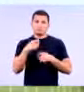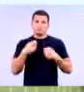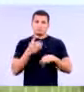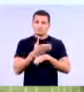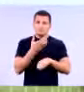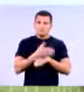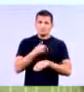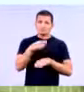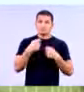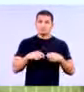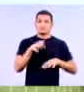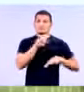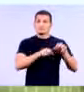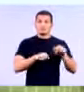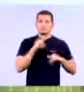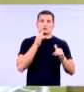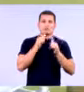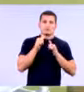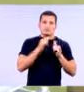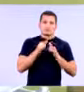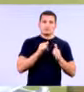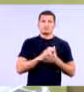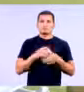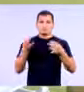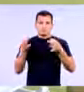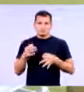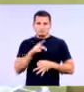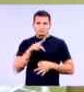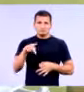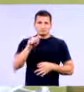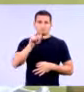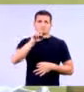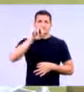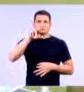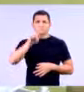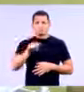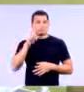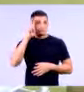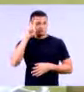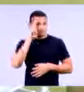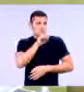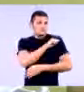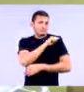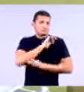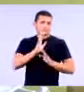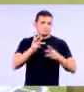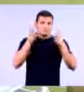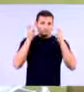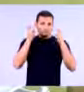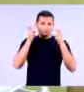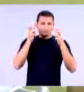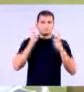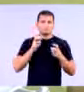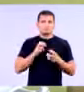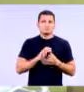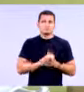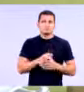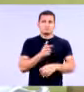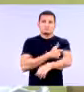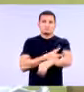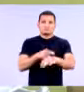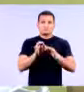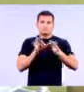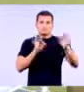as informações. Correto, professora Sara? Sim, professora. Até lembrando, né, os alunos aí já devem ter percebido que a